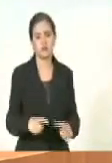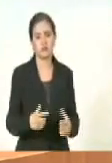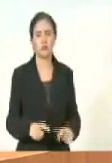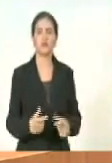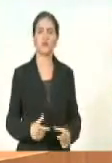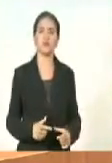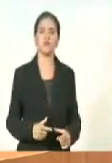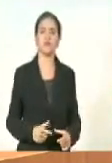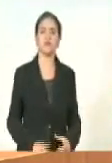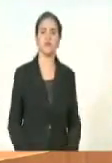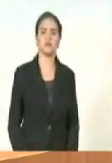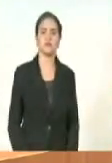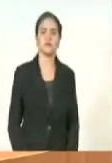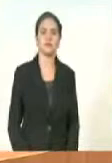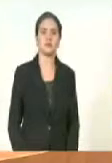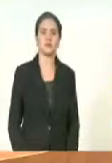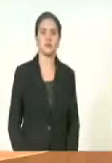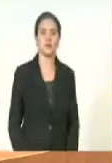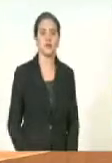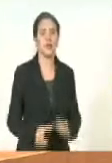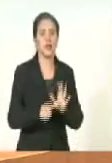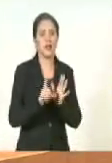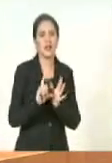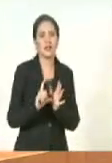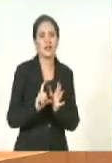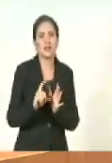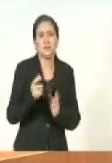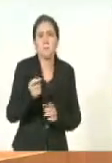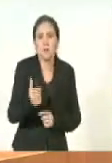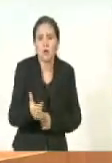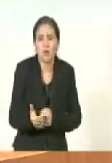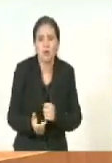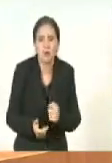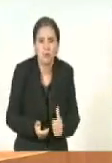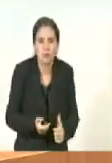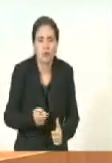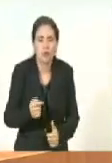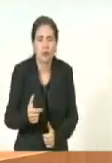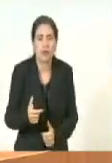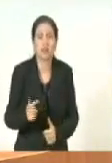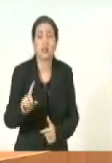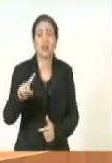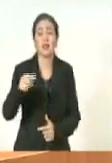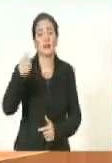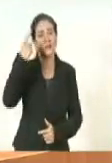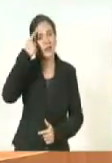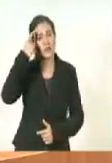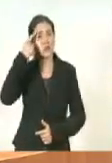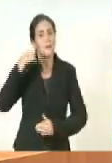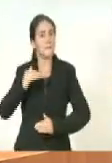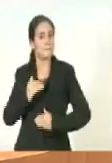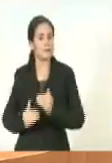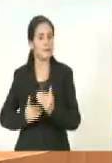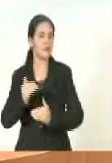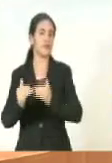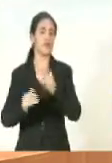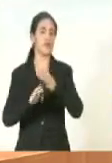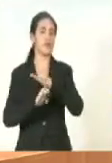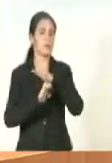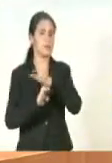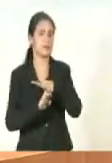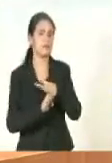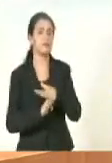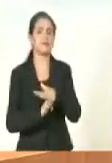deixou a forma artesanal de produção e passou a pensar de forma empresarial,